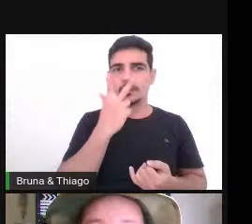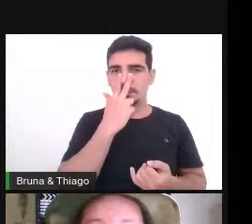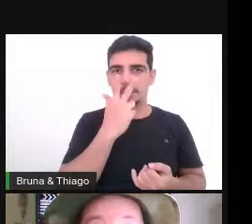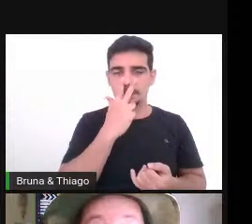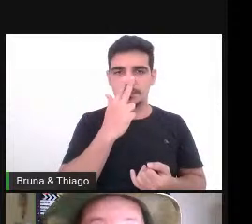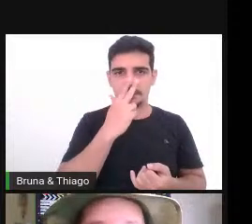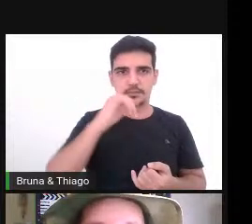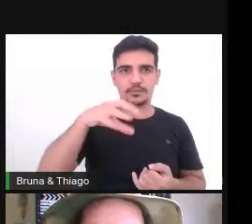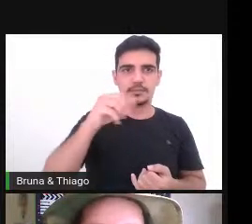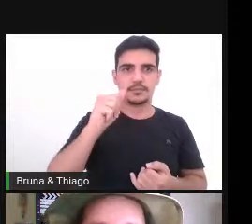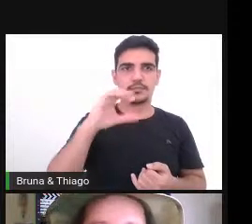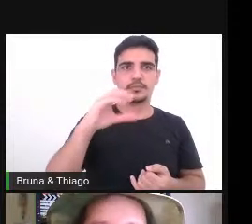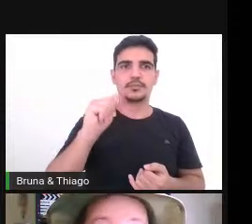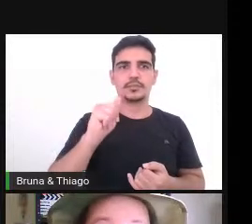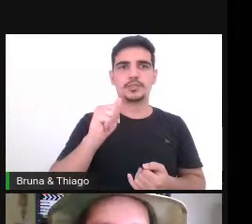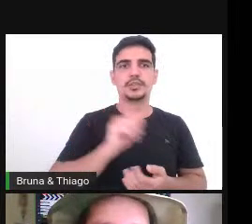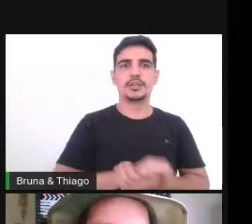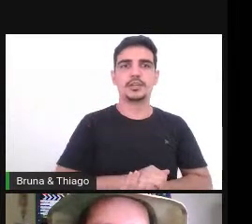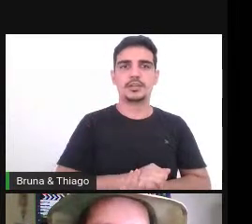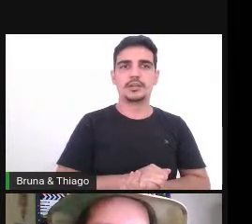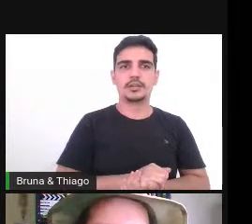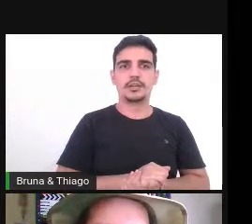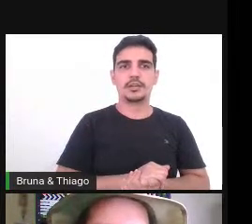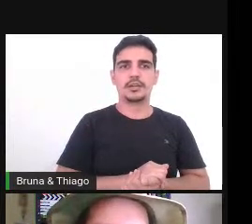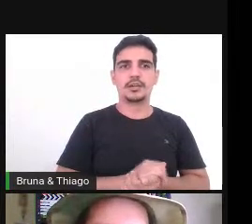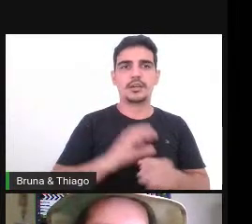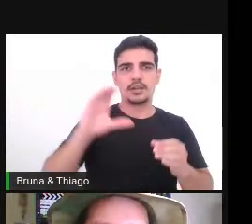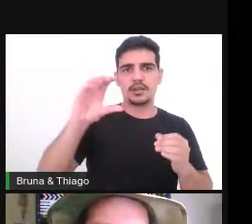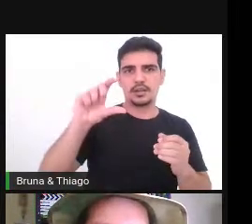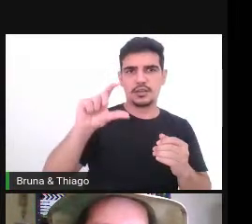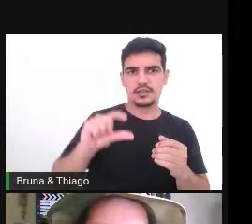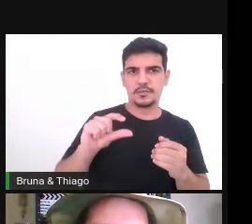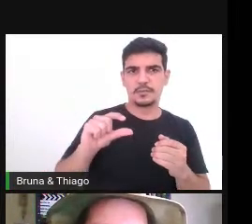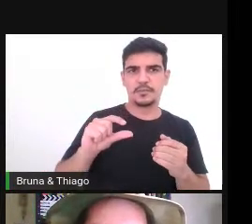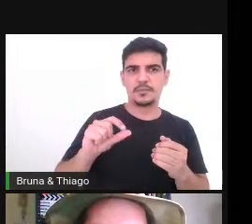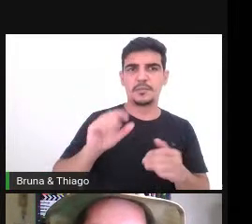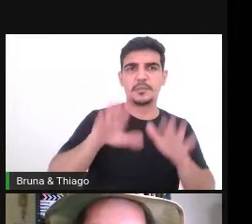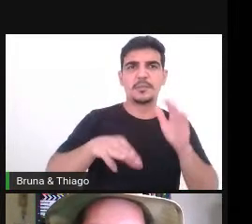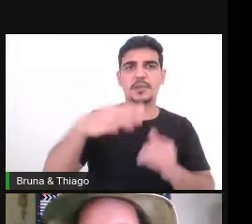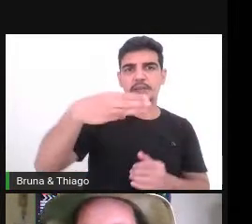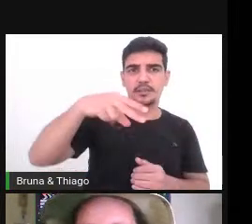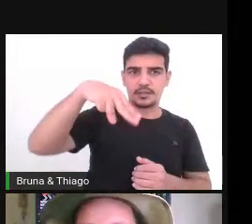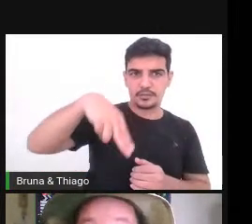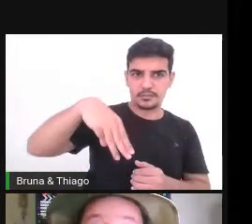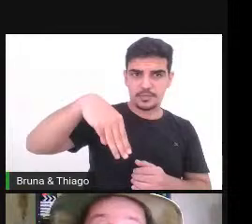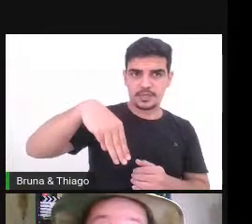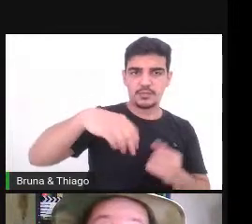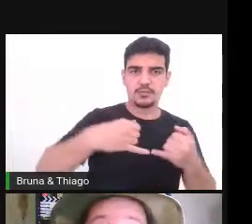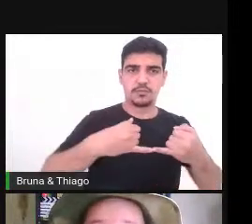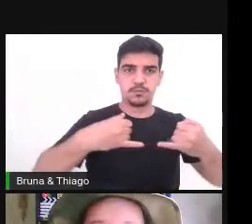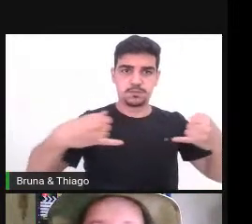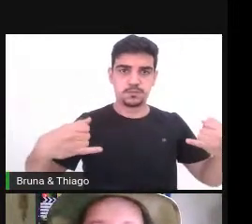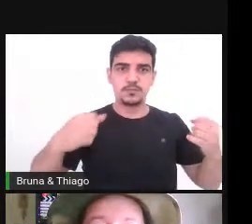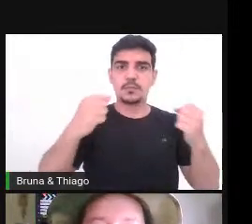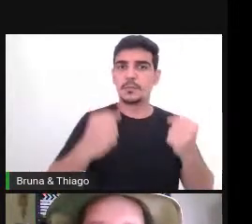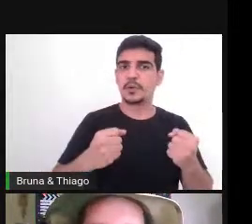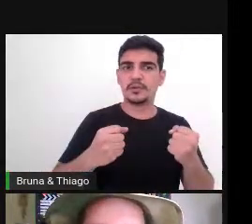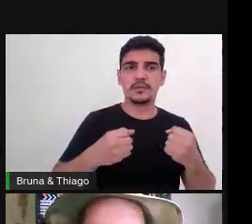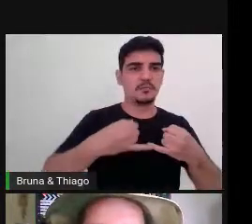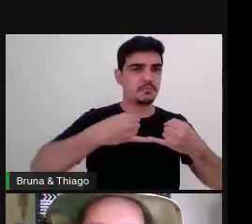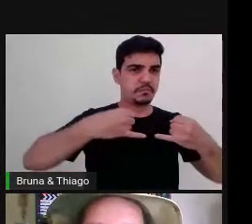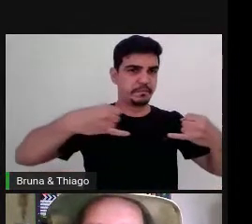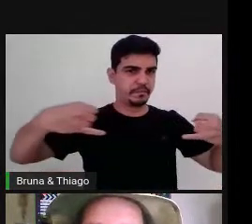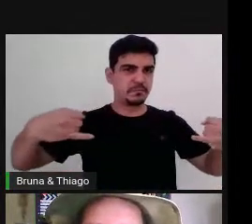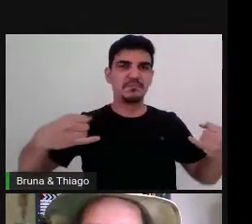são umas serpentes bem grandes. A menor que eu já vi, ela tinha em média 3 metros de comprimento, então são cobras que podem chegar fácil a 4